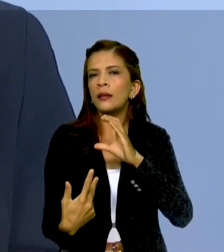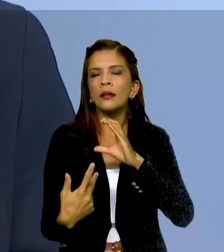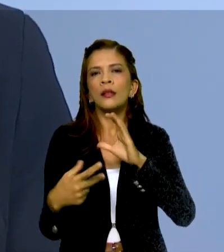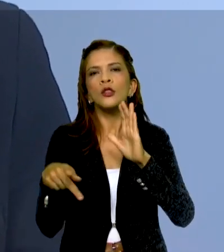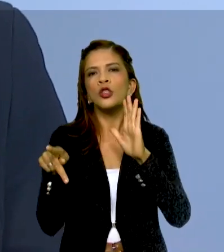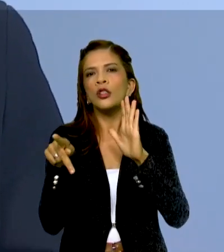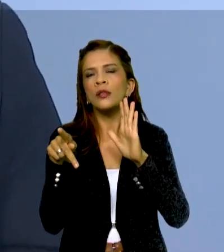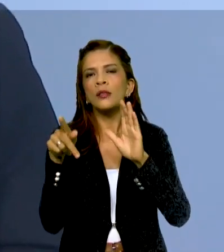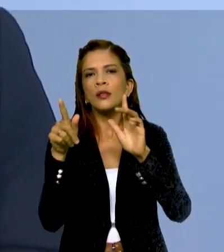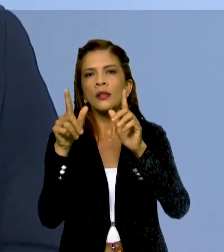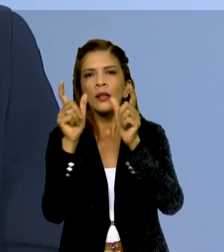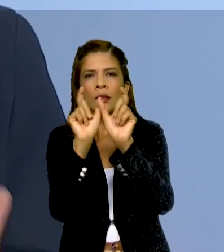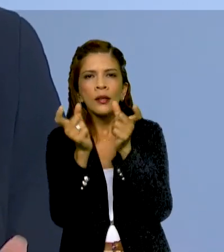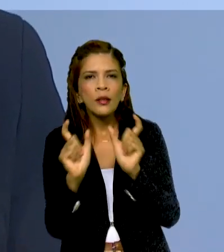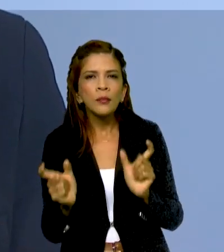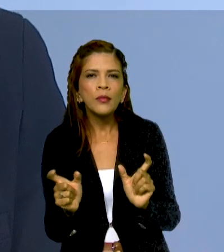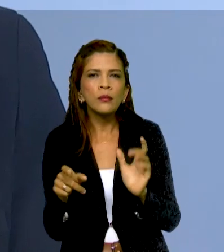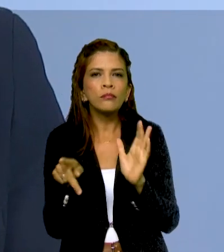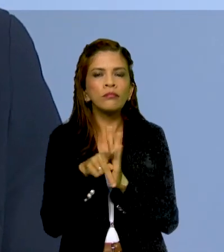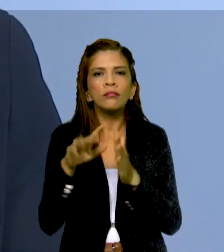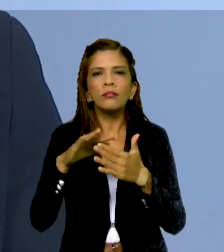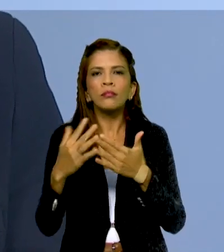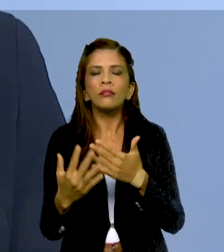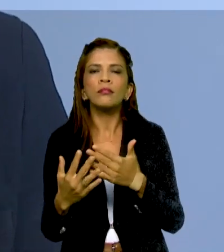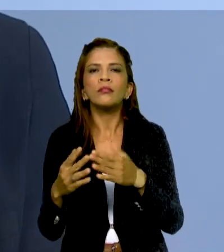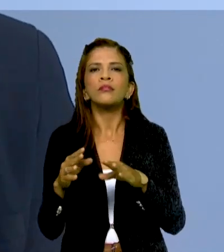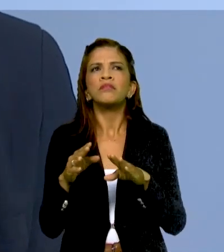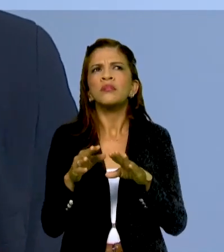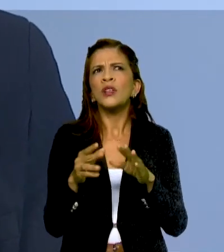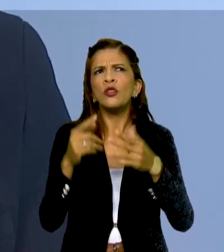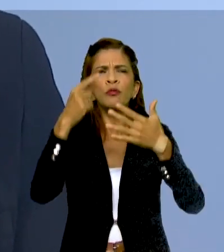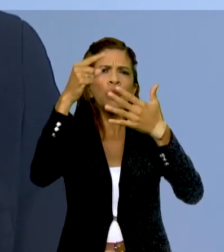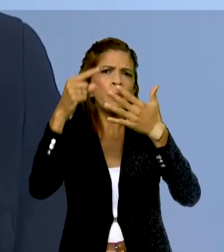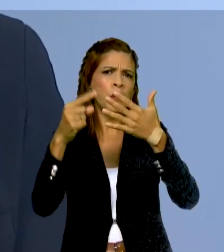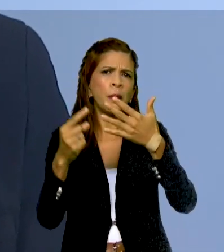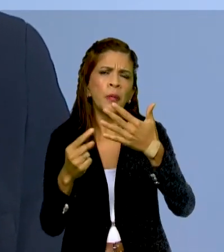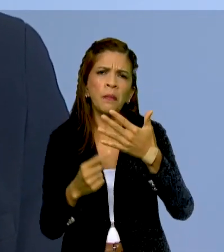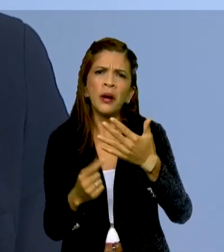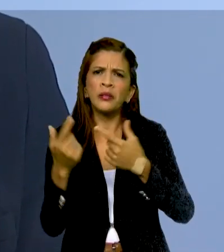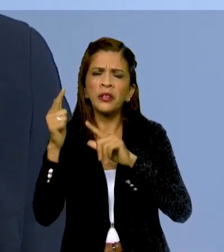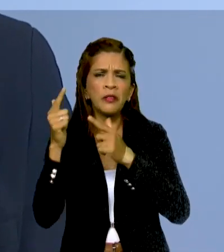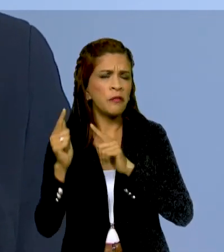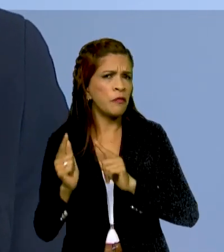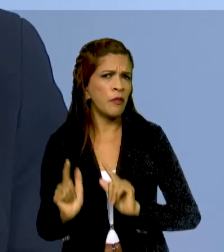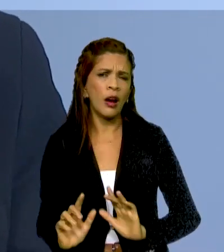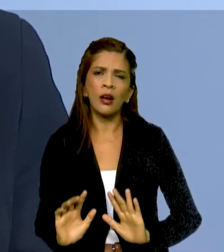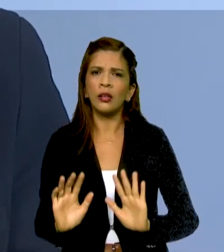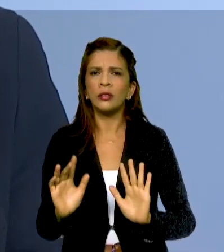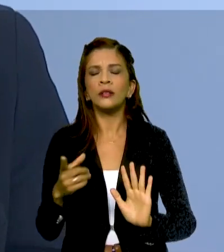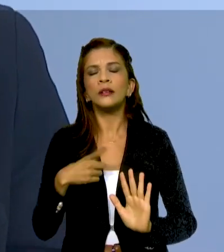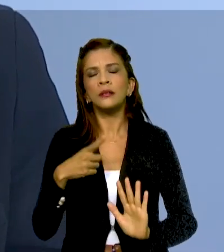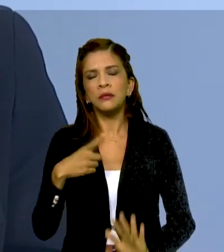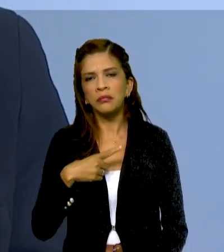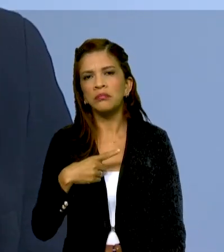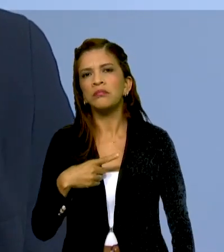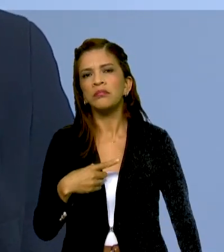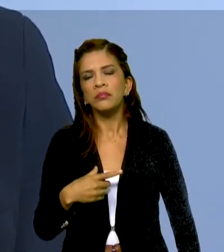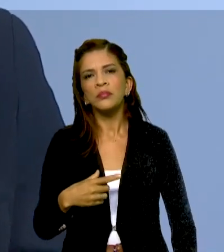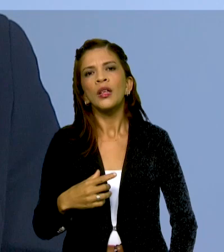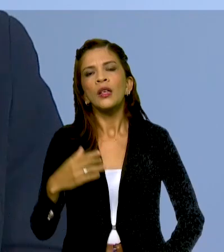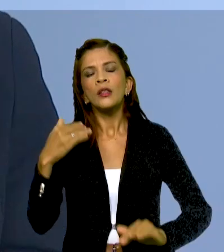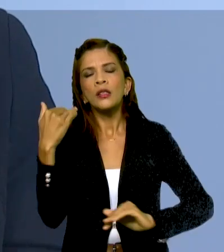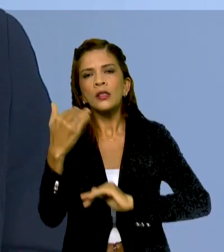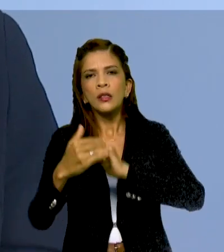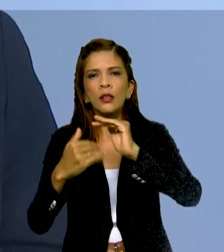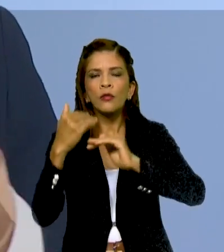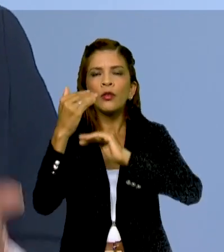São Paulo também tem referências, na Universidade Federal de São Carlos, na Universidade Federal do Paraná e muitas outras que vêm desenvolvendo